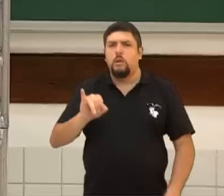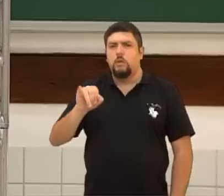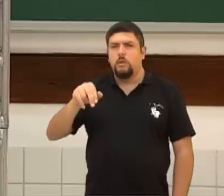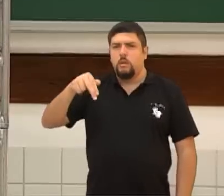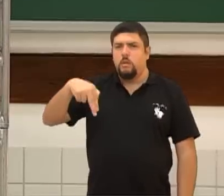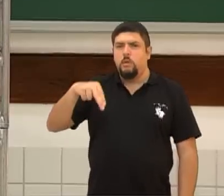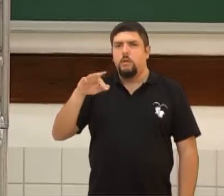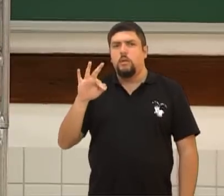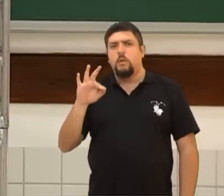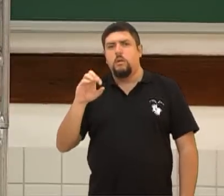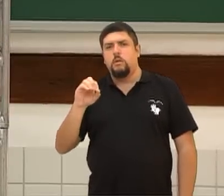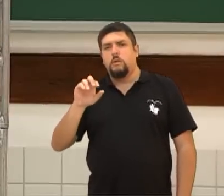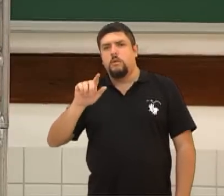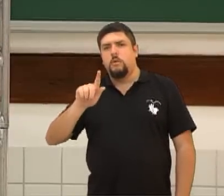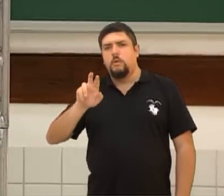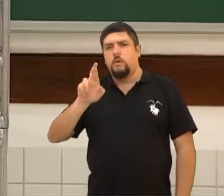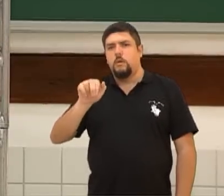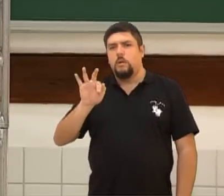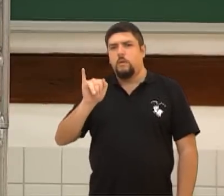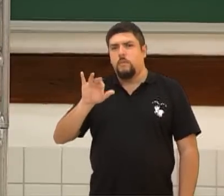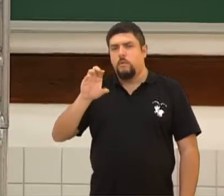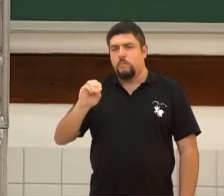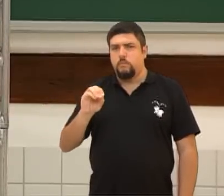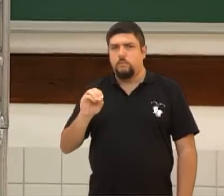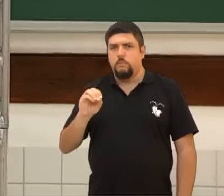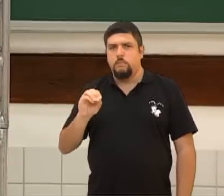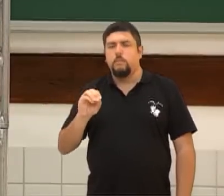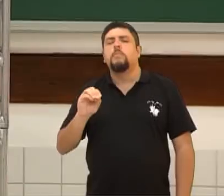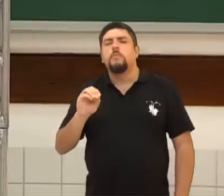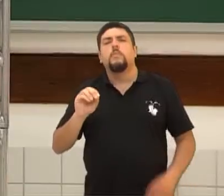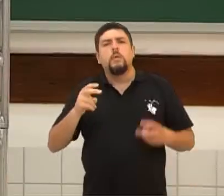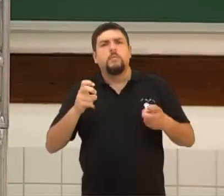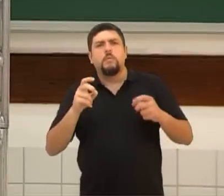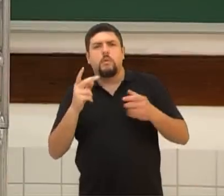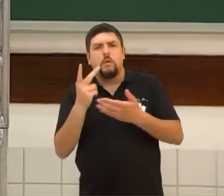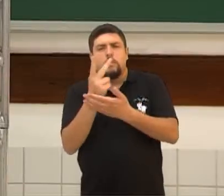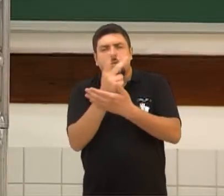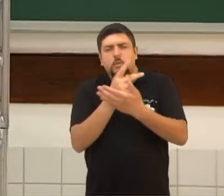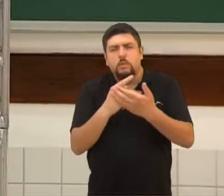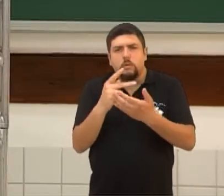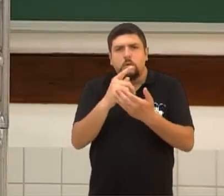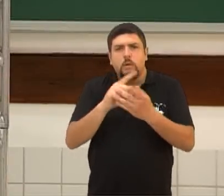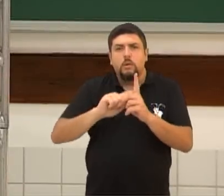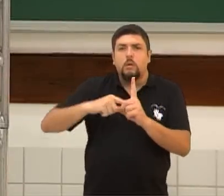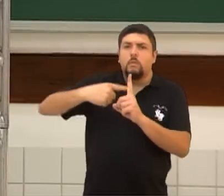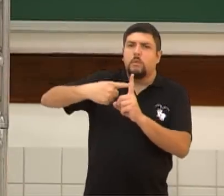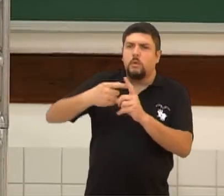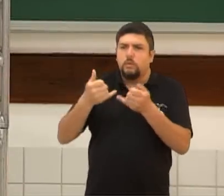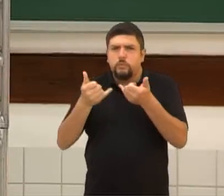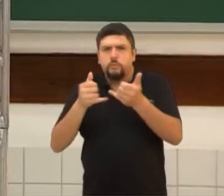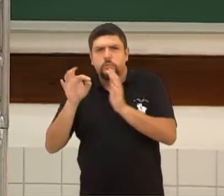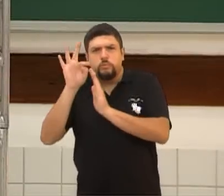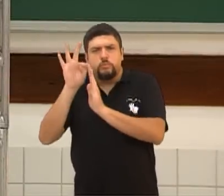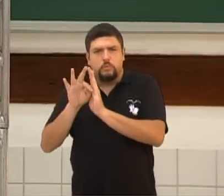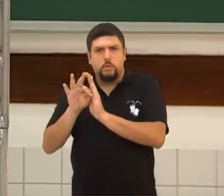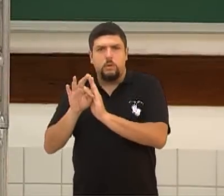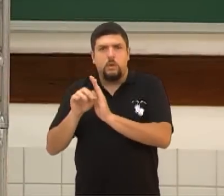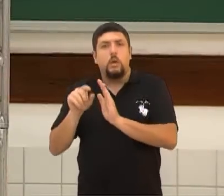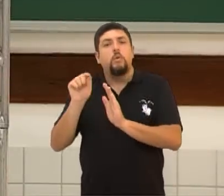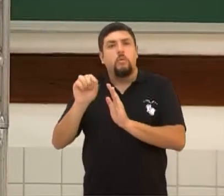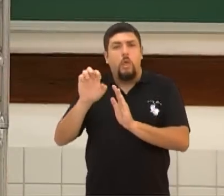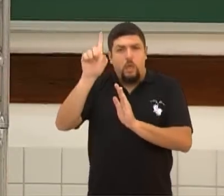Infográfico, apesar de ele não ser organizado em forma de parágrafos, ele também é considerado um gênero textual. Então ele está